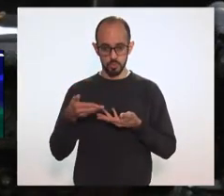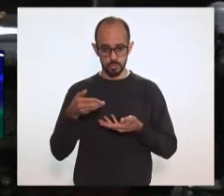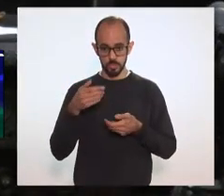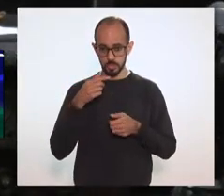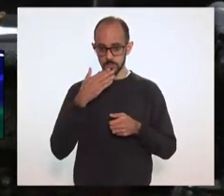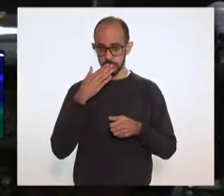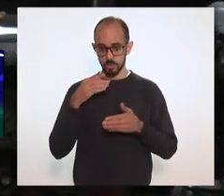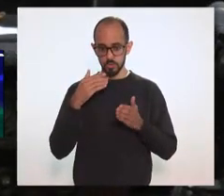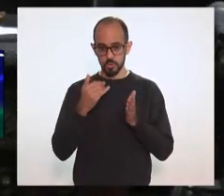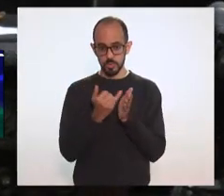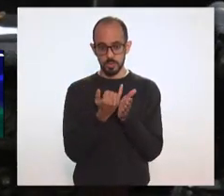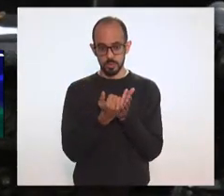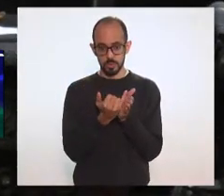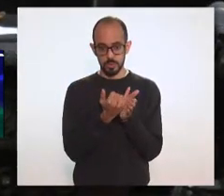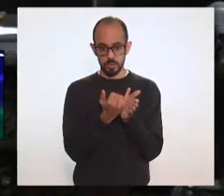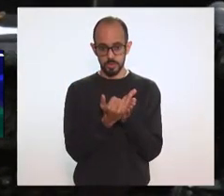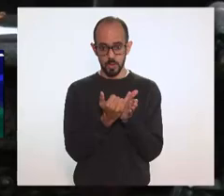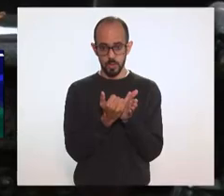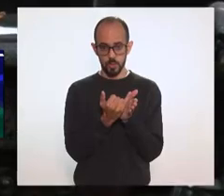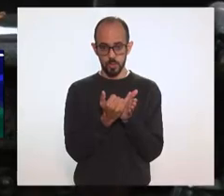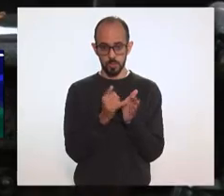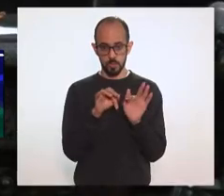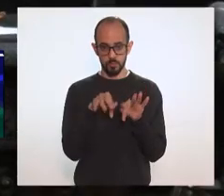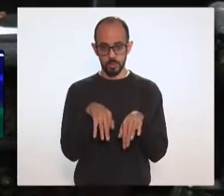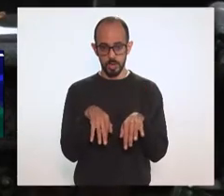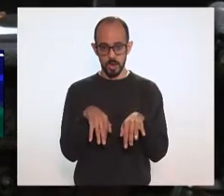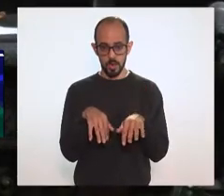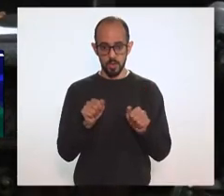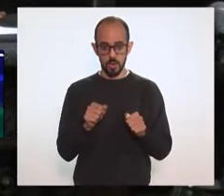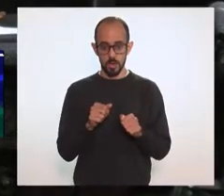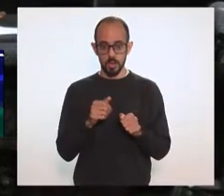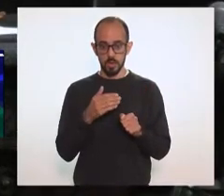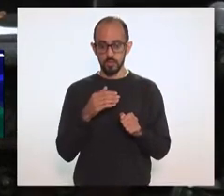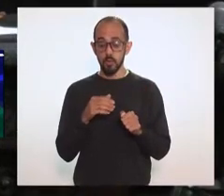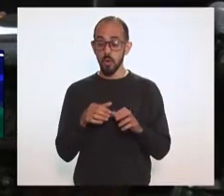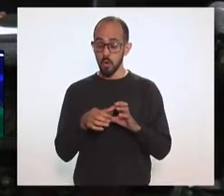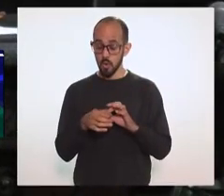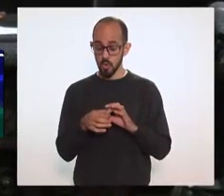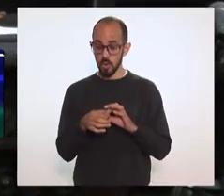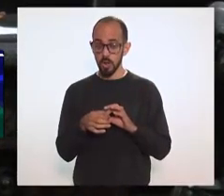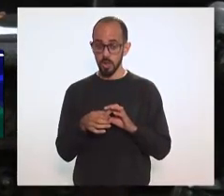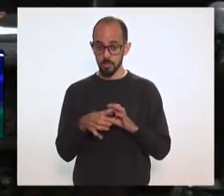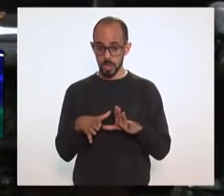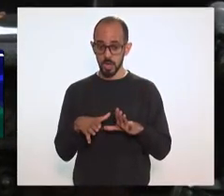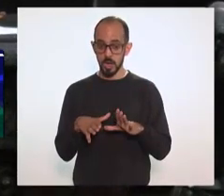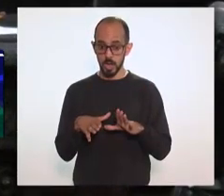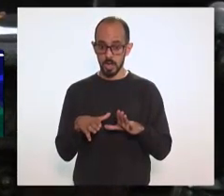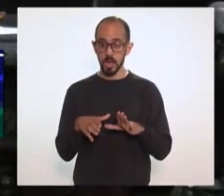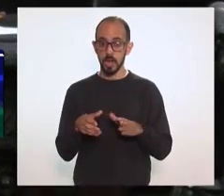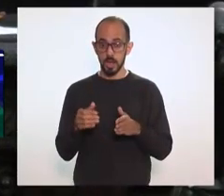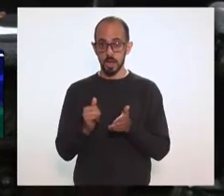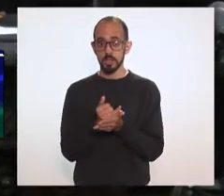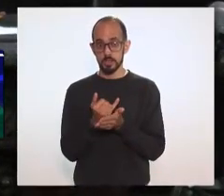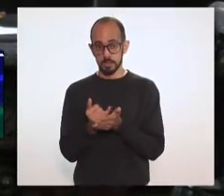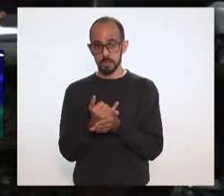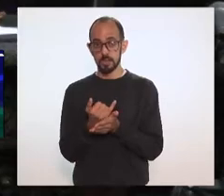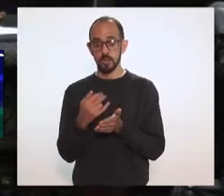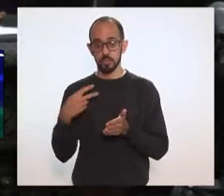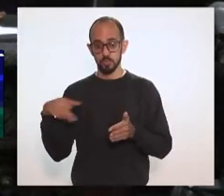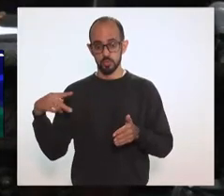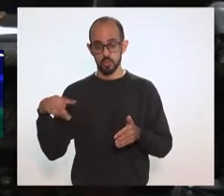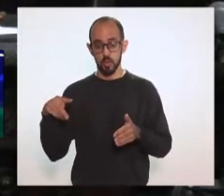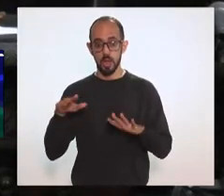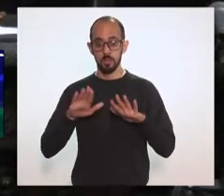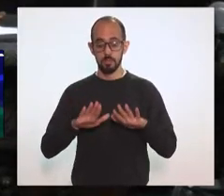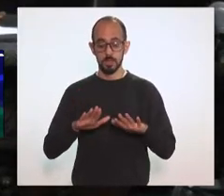a inscrição para o expediente final, vou conceder a inscrição de Vossa Excelência e